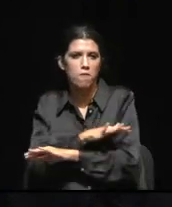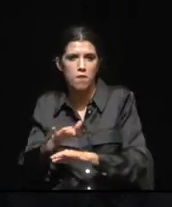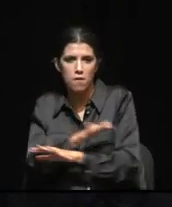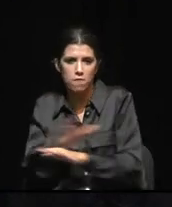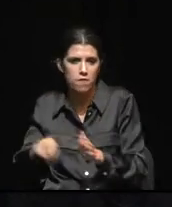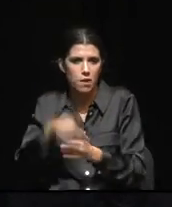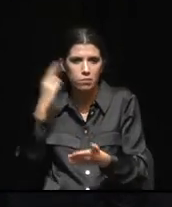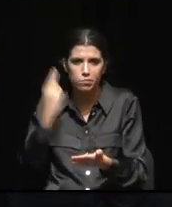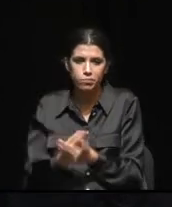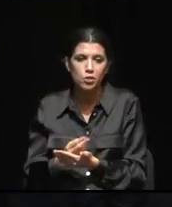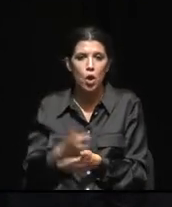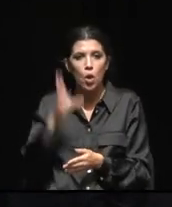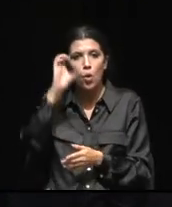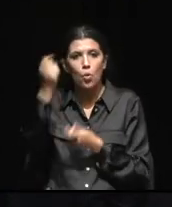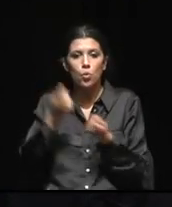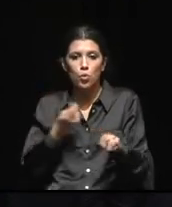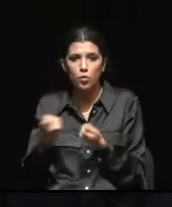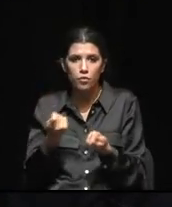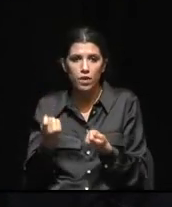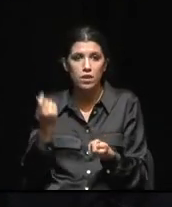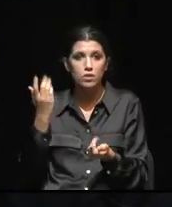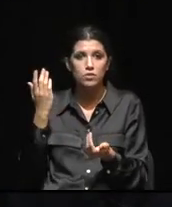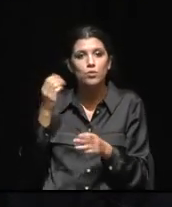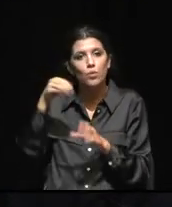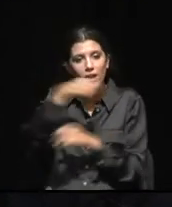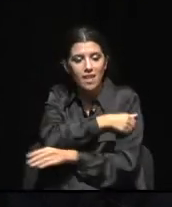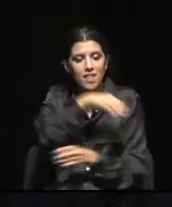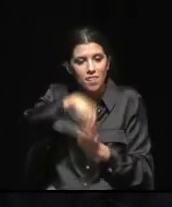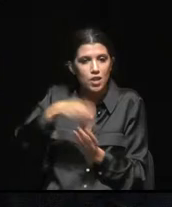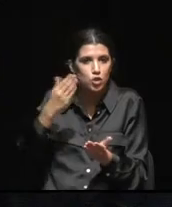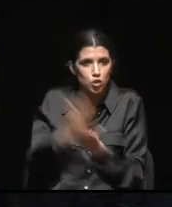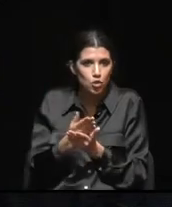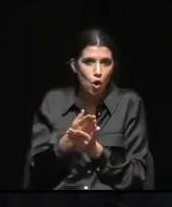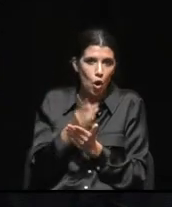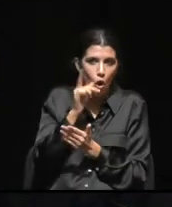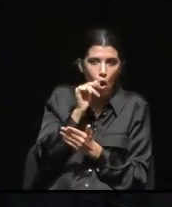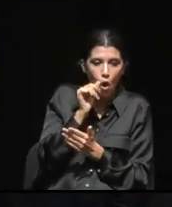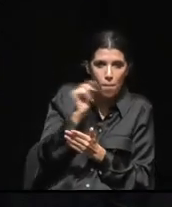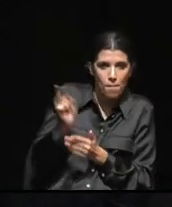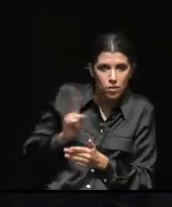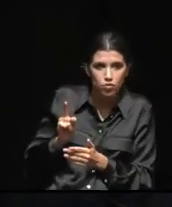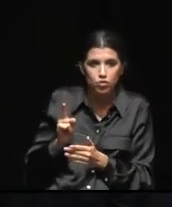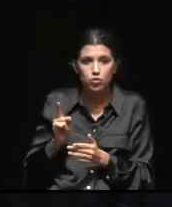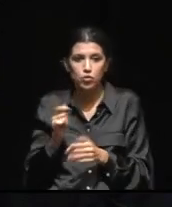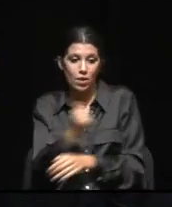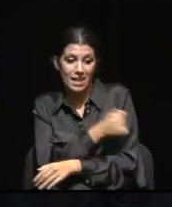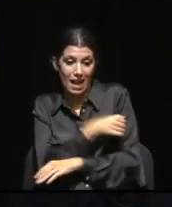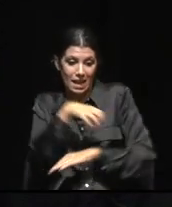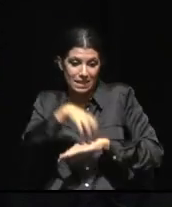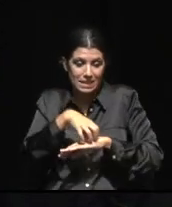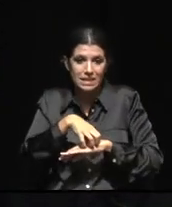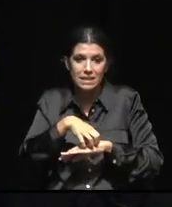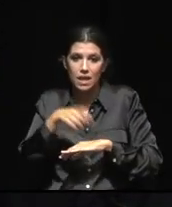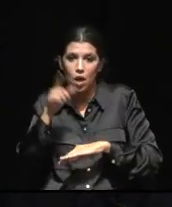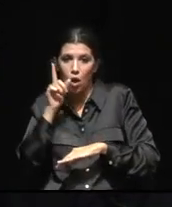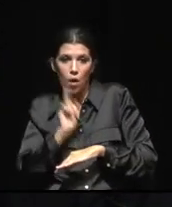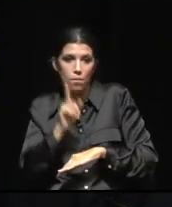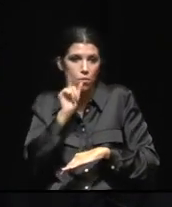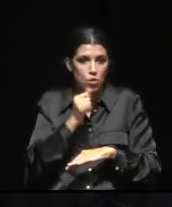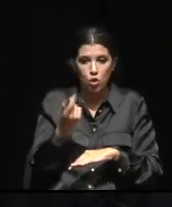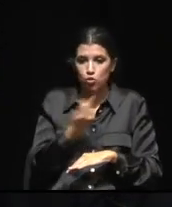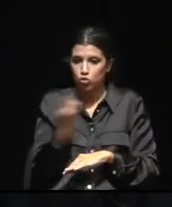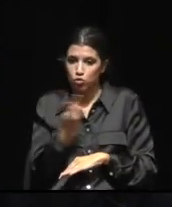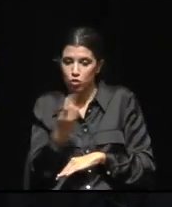governo doméstico deixou de pertencer por direito próprio à mulher a residência do casal passou a ser decisão de ambos os cônjugues